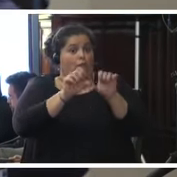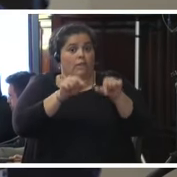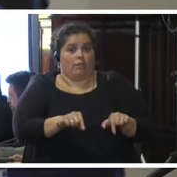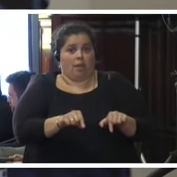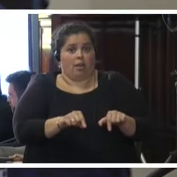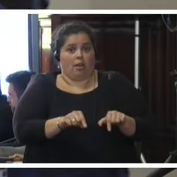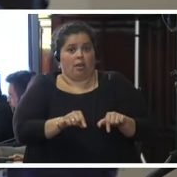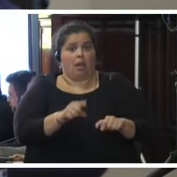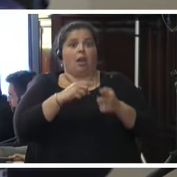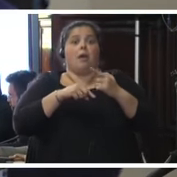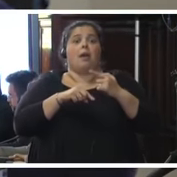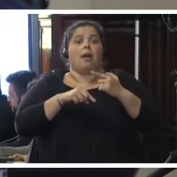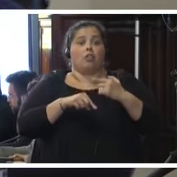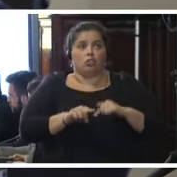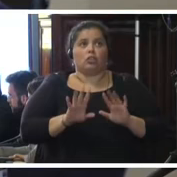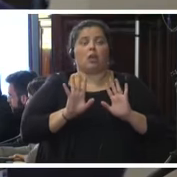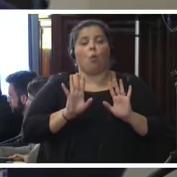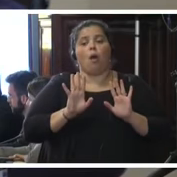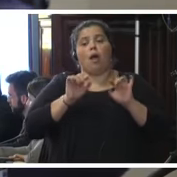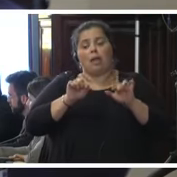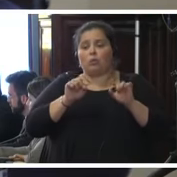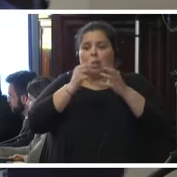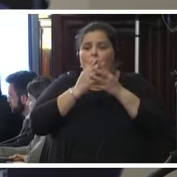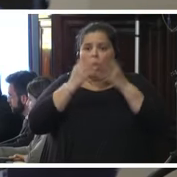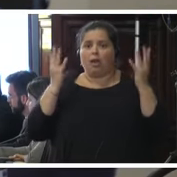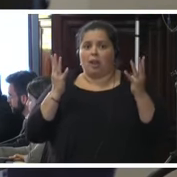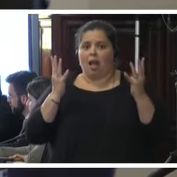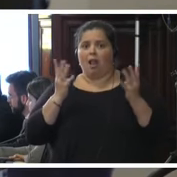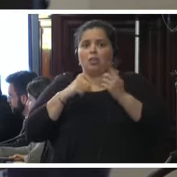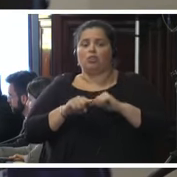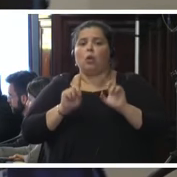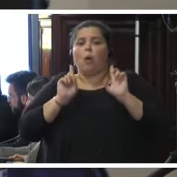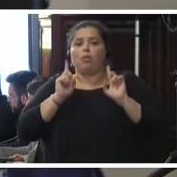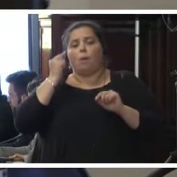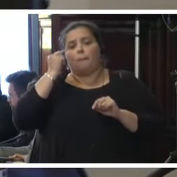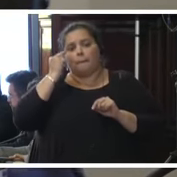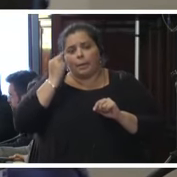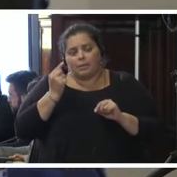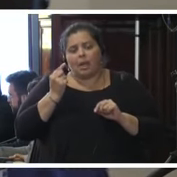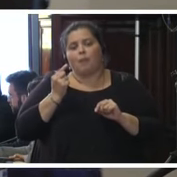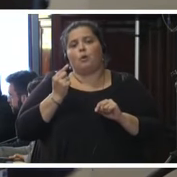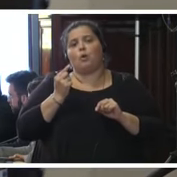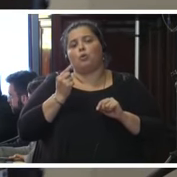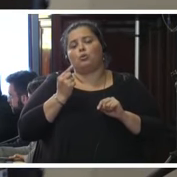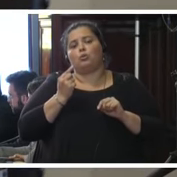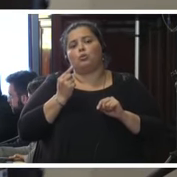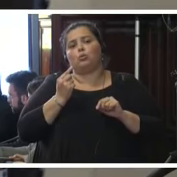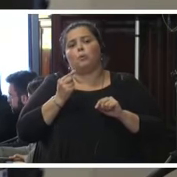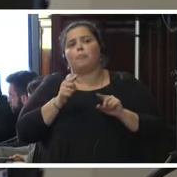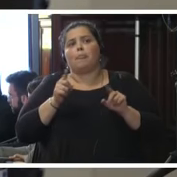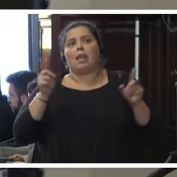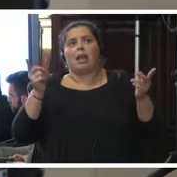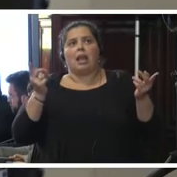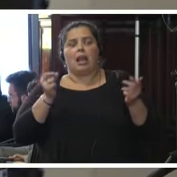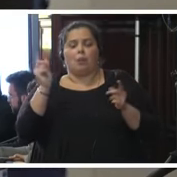algo geral que faz a pública brasileira, mas temos que mudar. Quando pensamos que as áreas